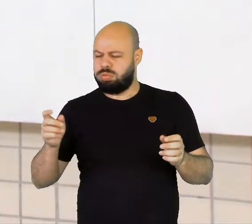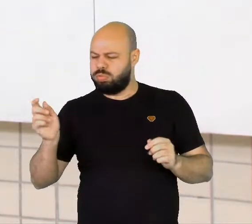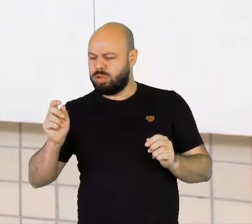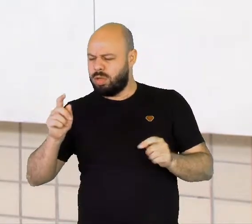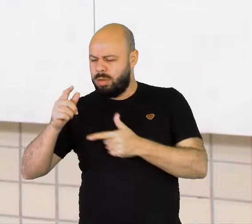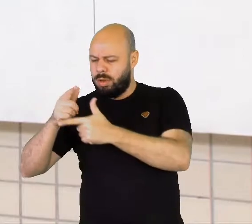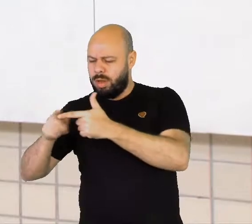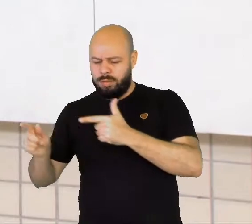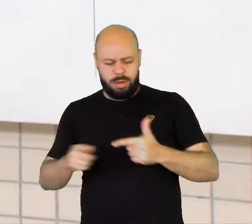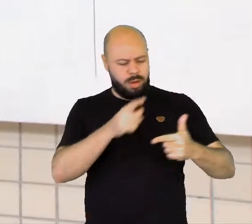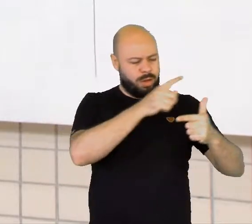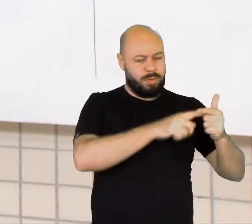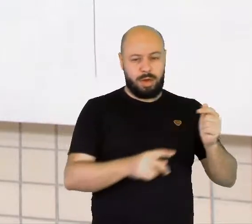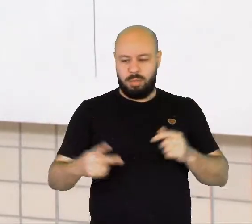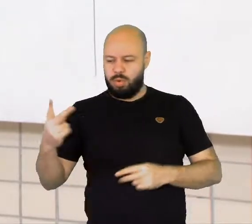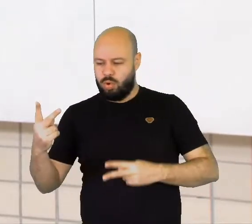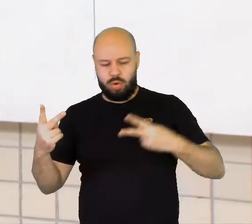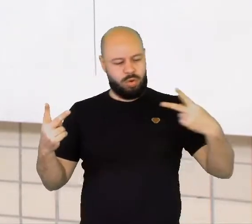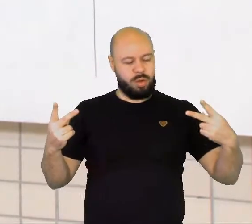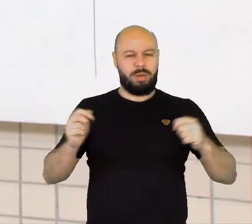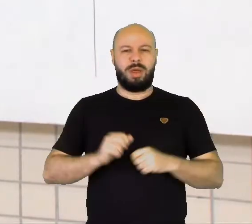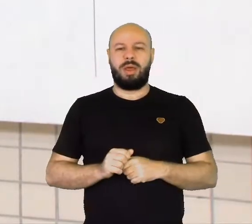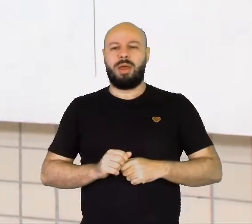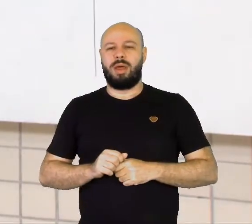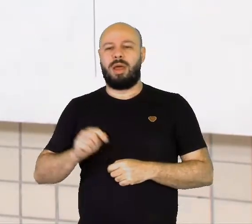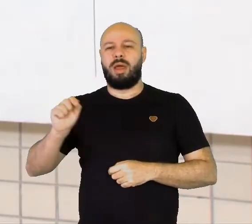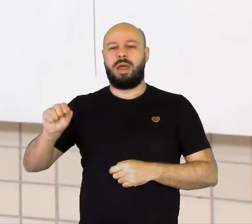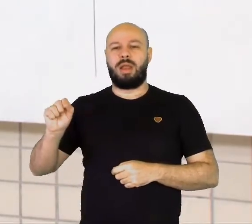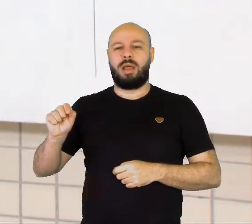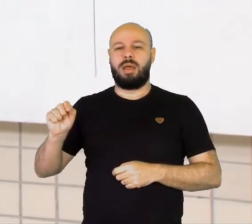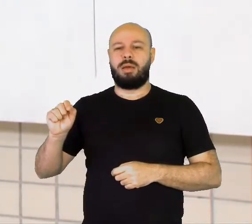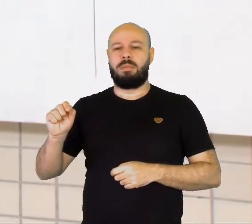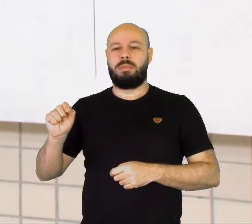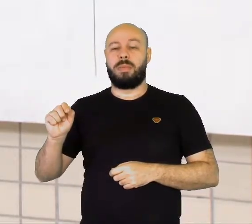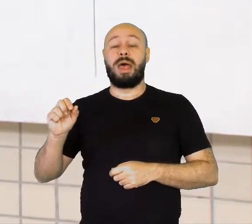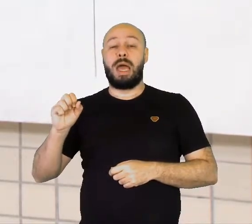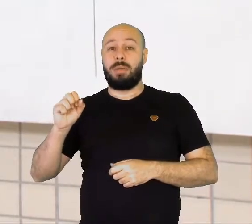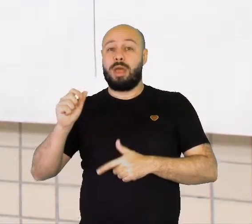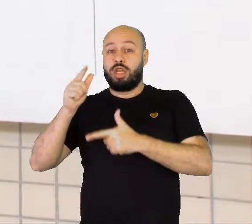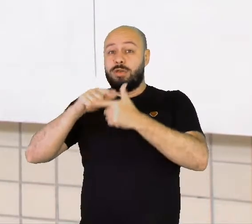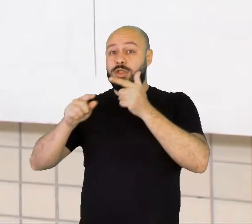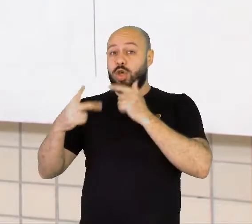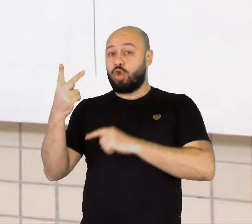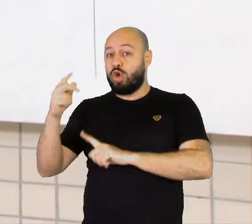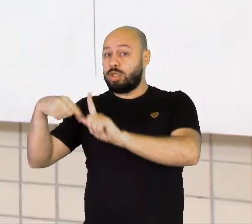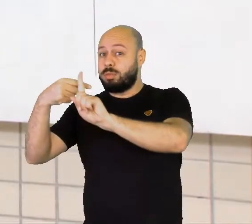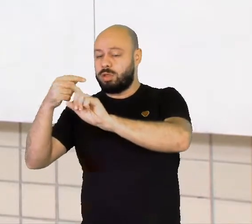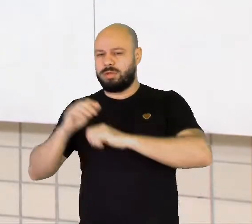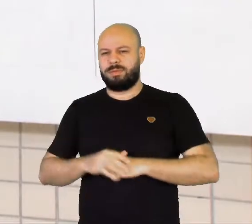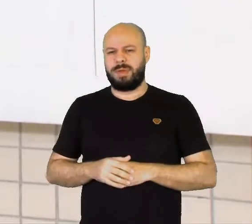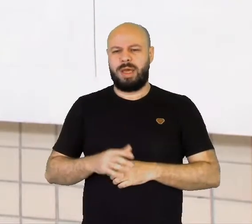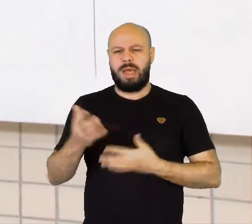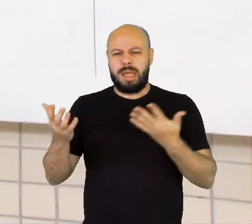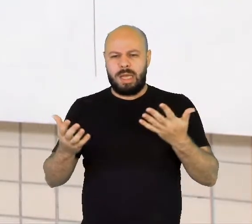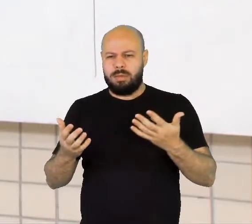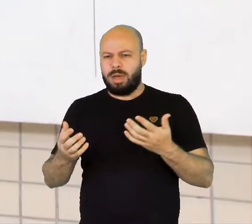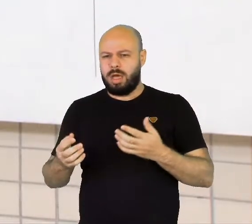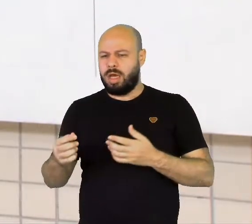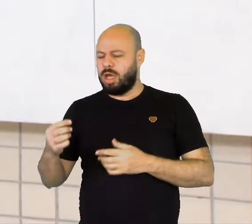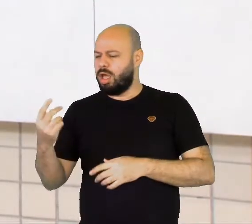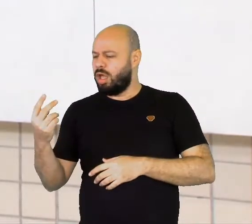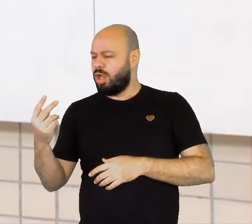número positivo, então não vai mudar nada. 2x dividido por 2, x, sinal de menor